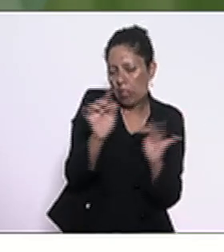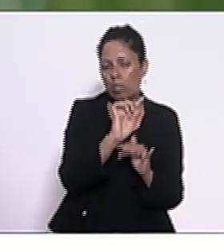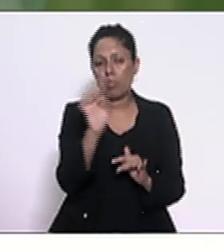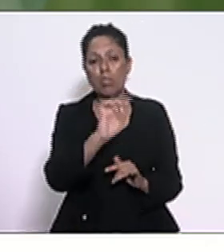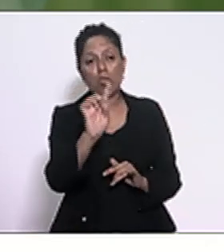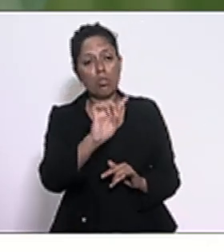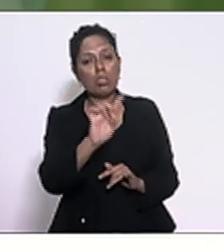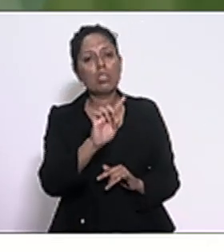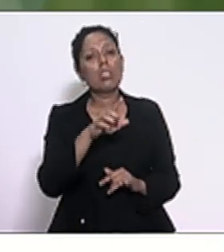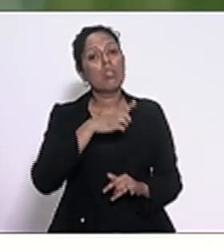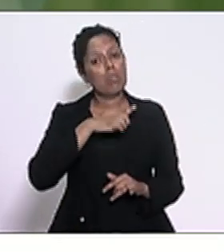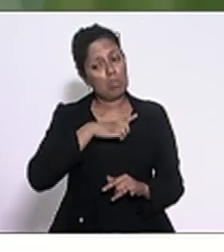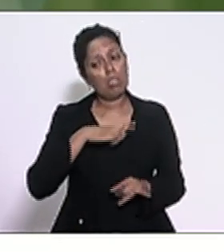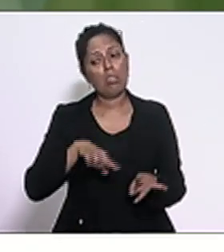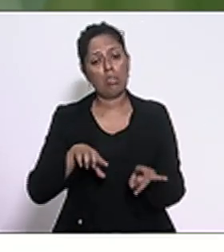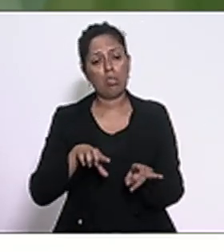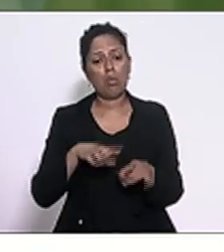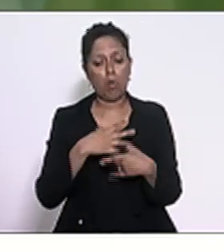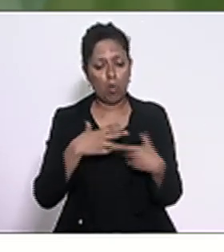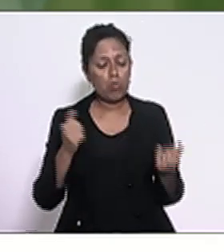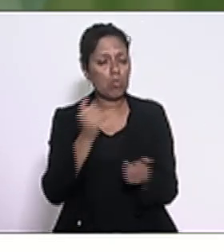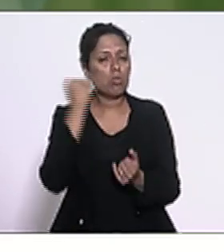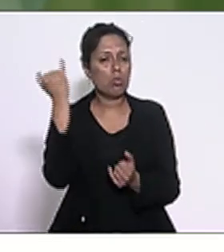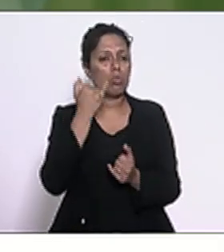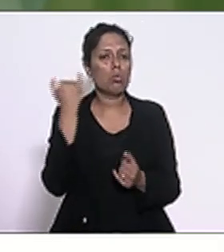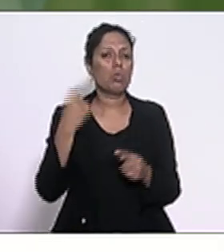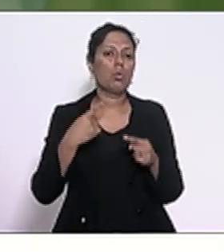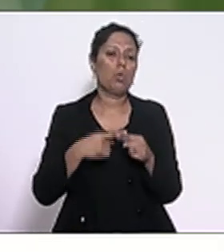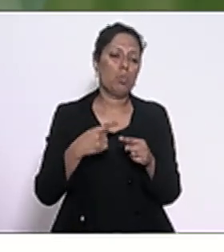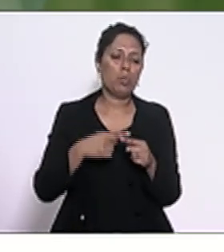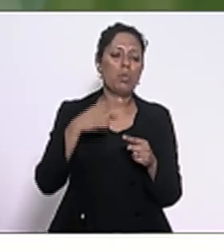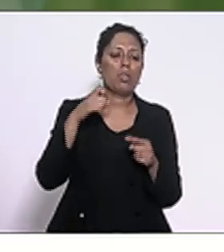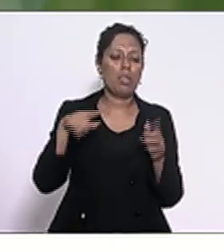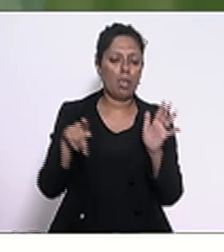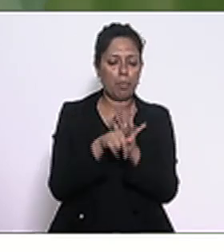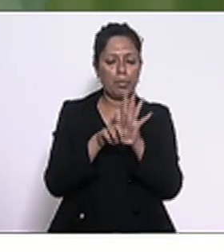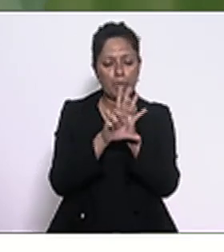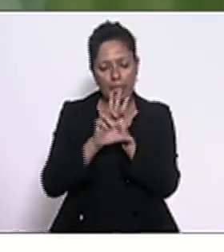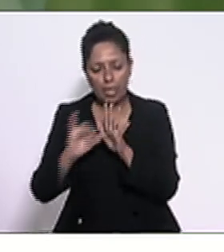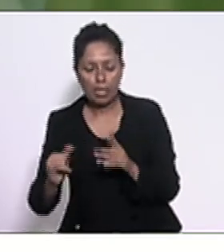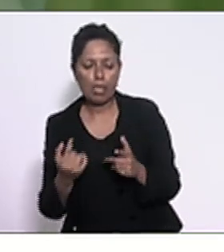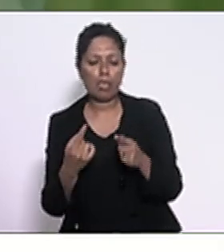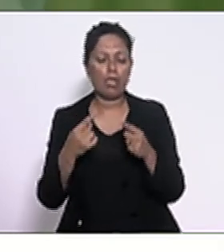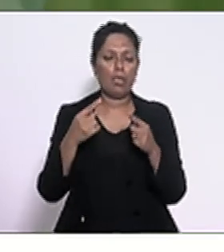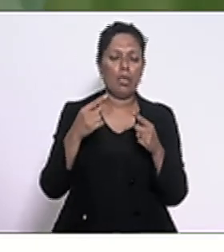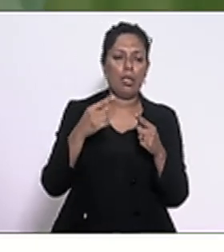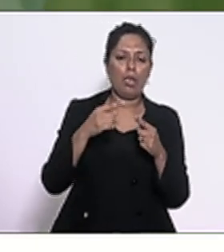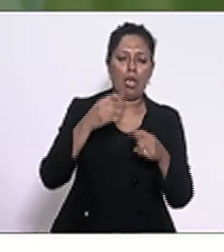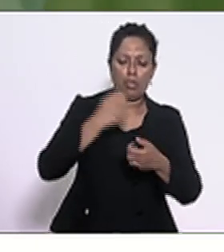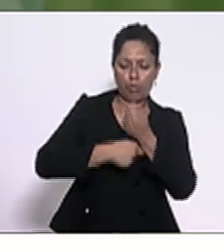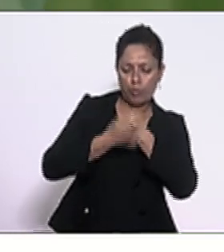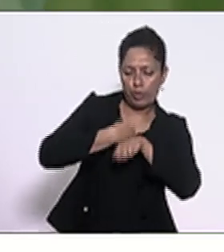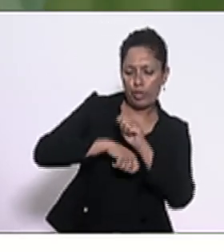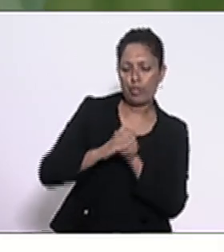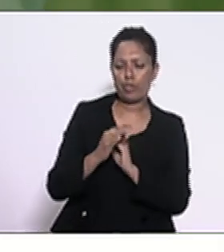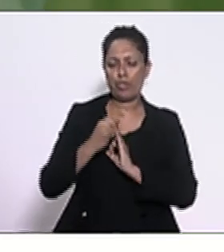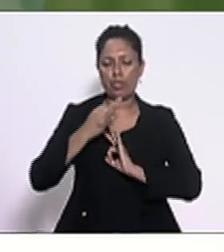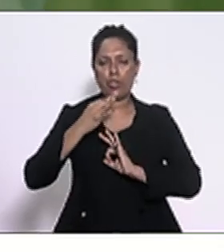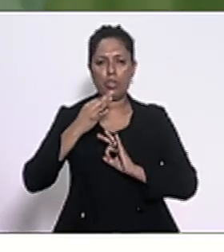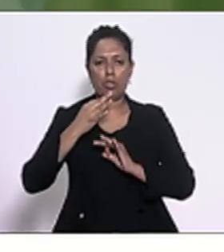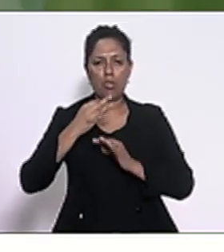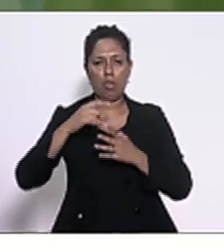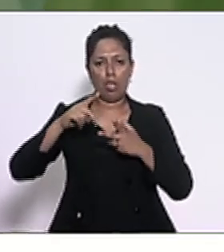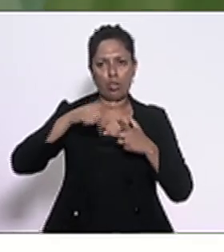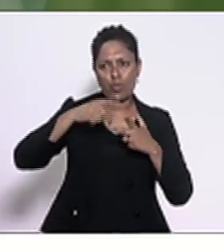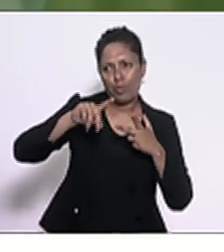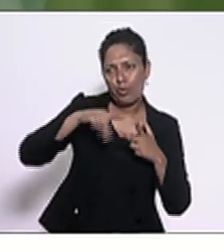um caráter multidisciplinar, porque há uma questão legal, jurídica, administrativa, face ao regime de recuperação